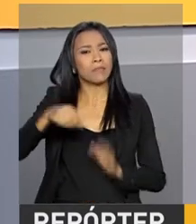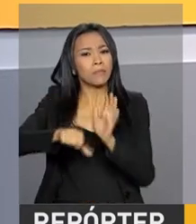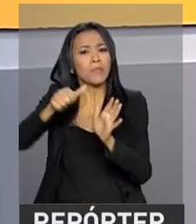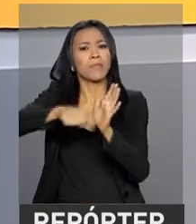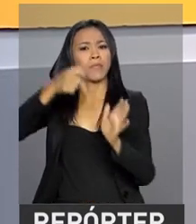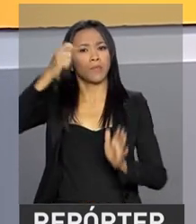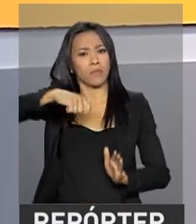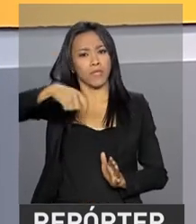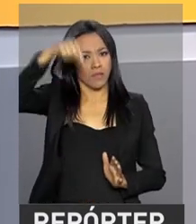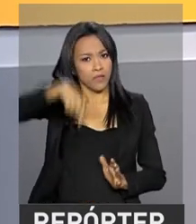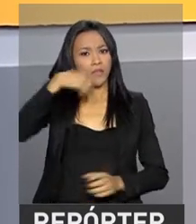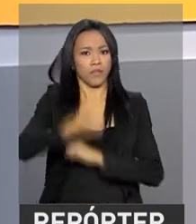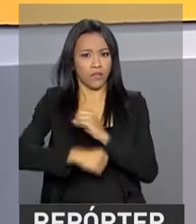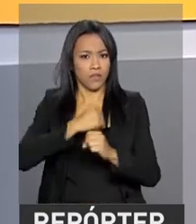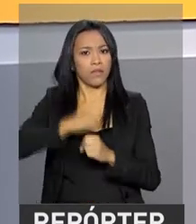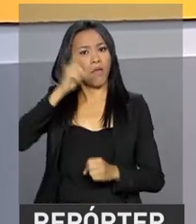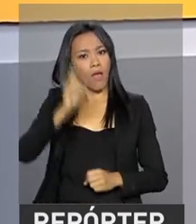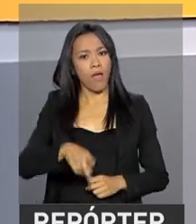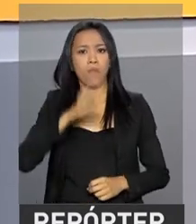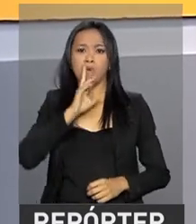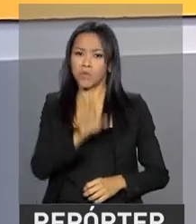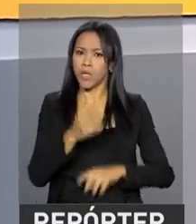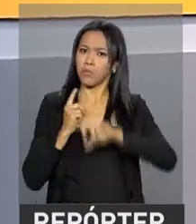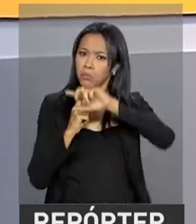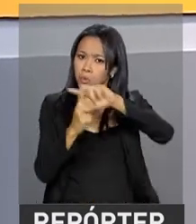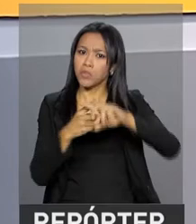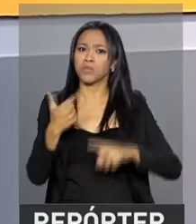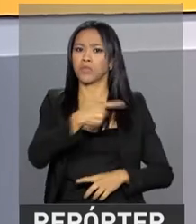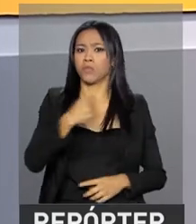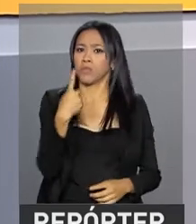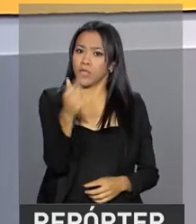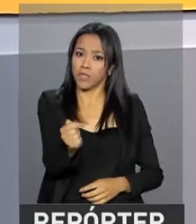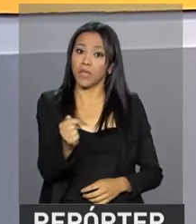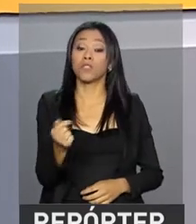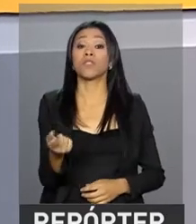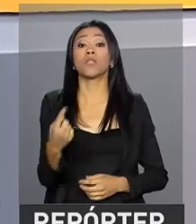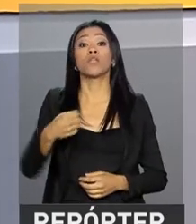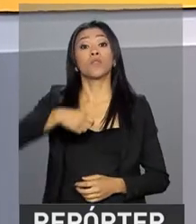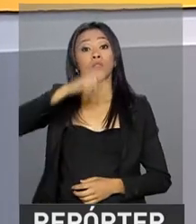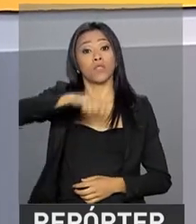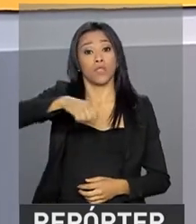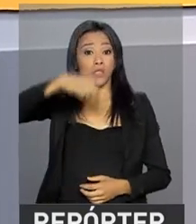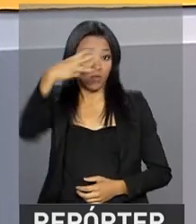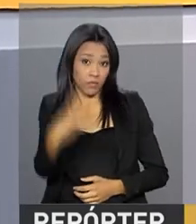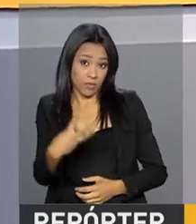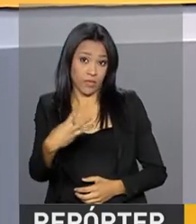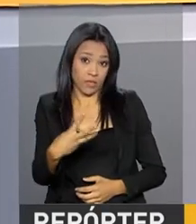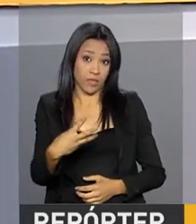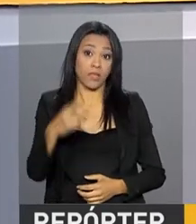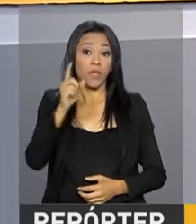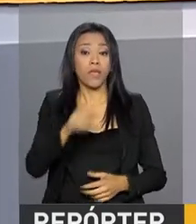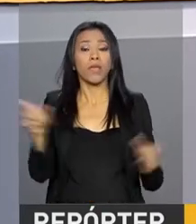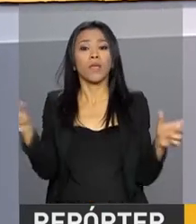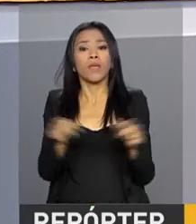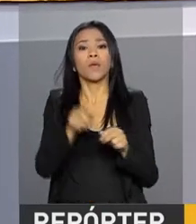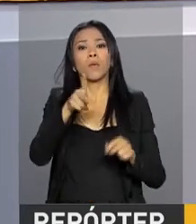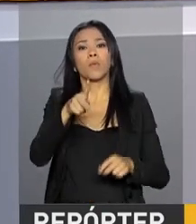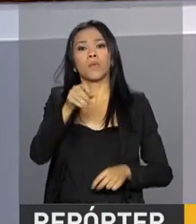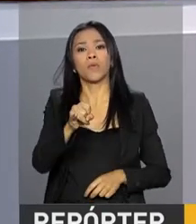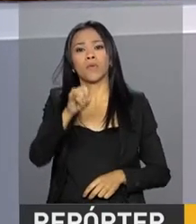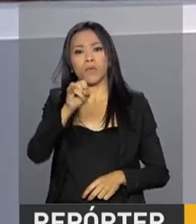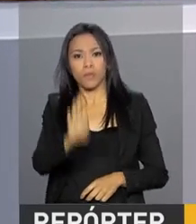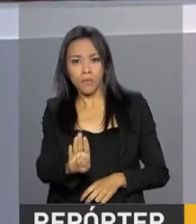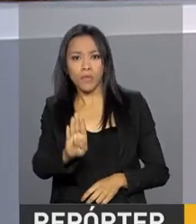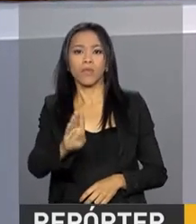é o segundo resultado positivo em 2017 no primeiro trimestre o pib que é a soma de todos os bens e serviços